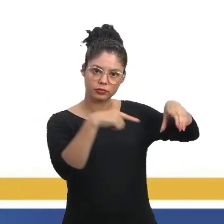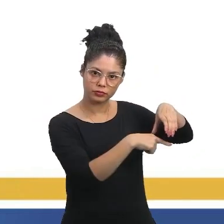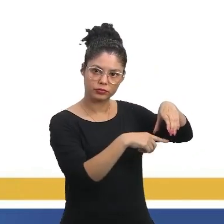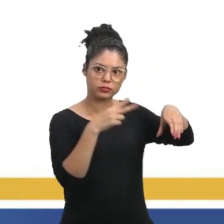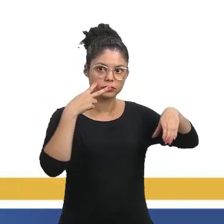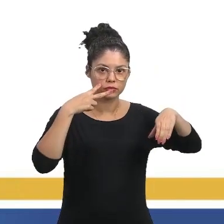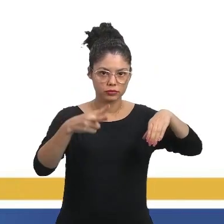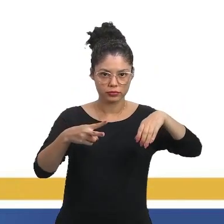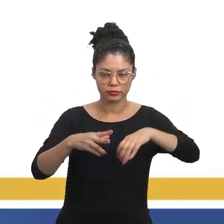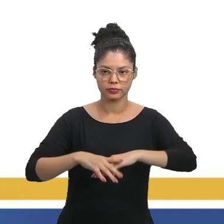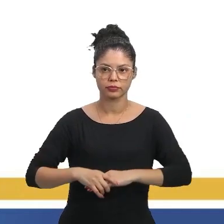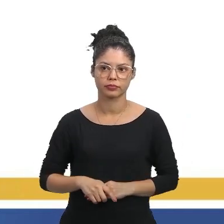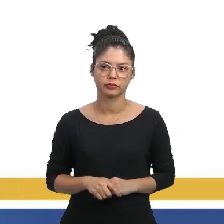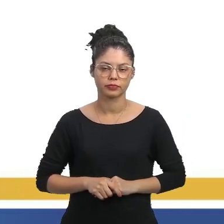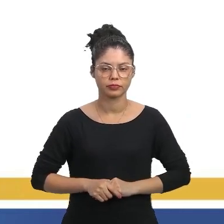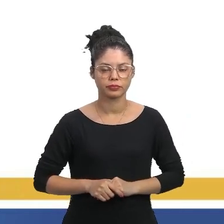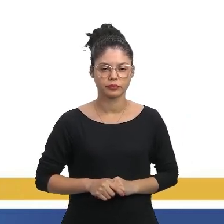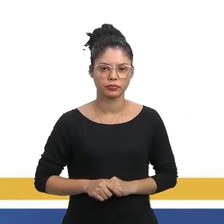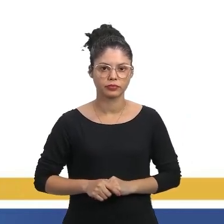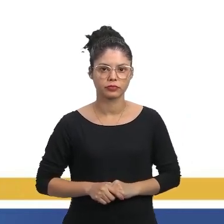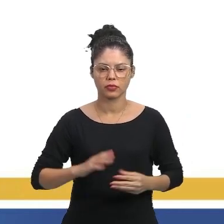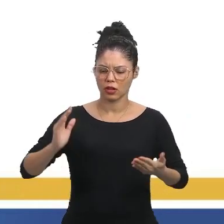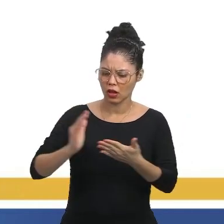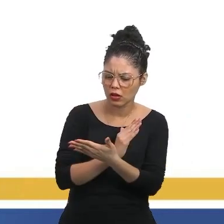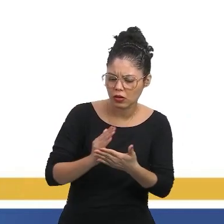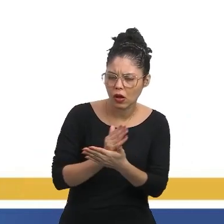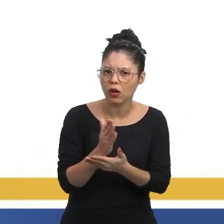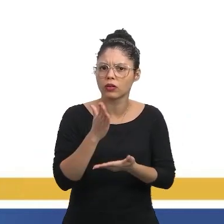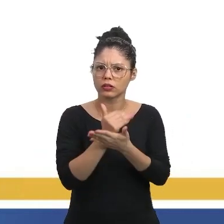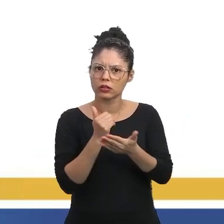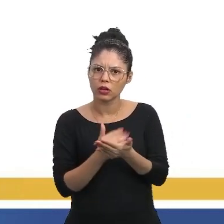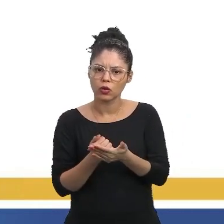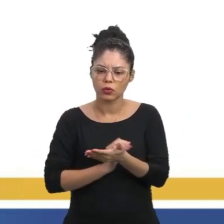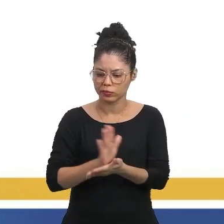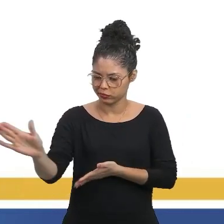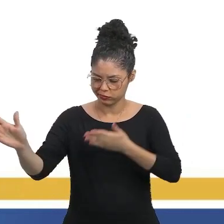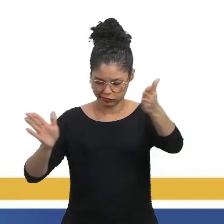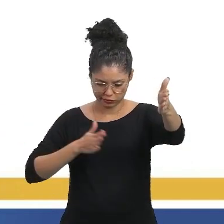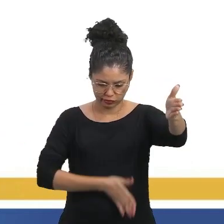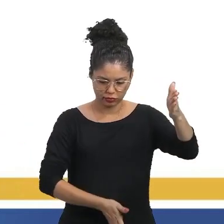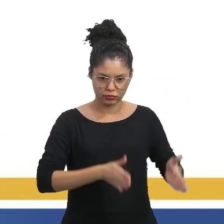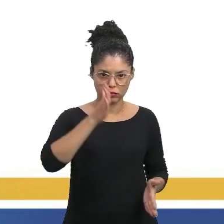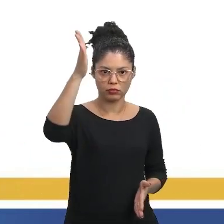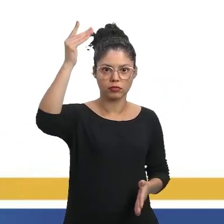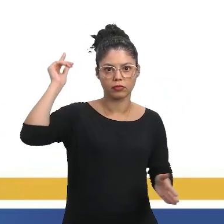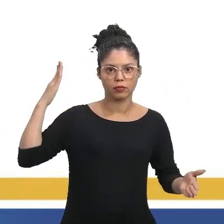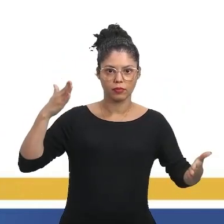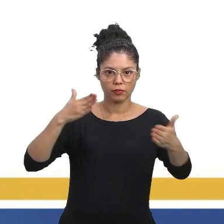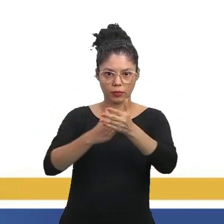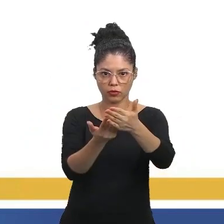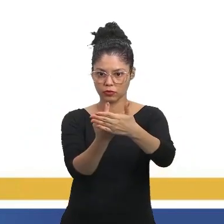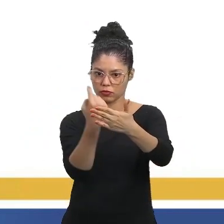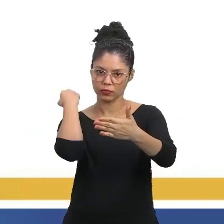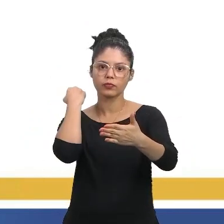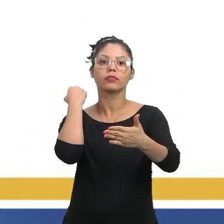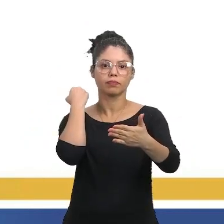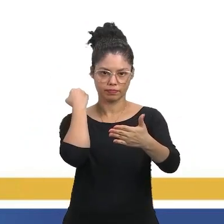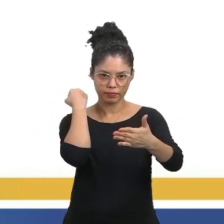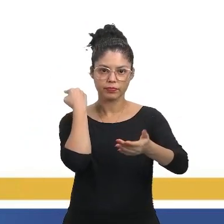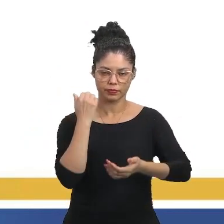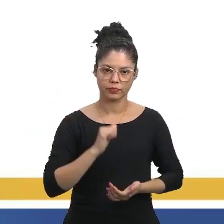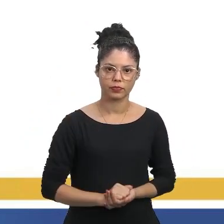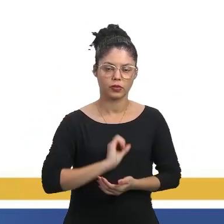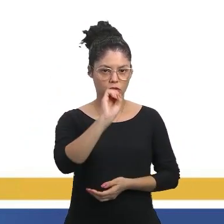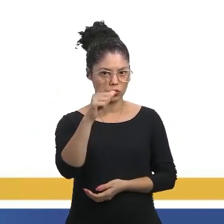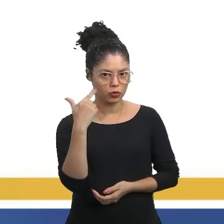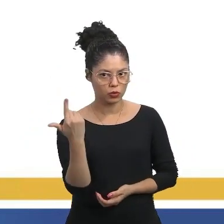vocês observam. E ele concluiu que algumas partículas são desviadas, outras bate e volta, né, refletem,